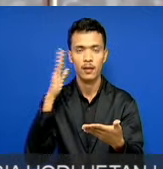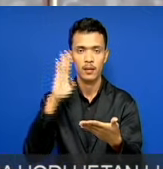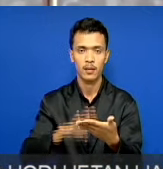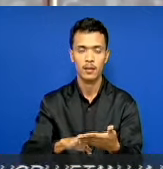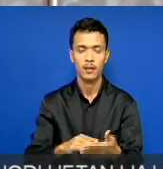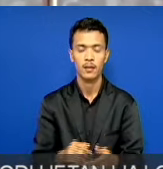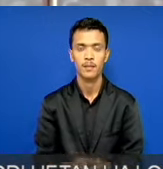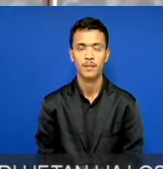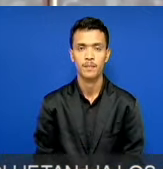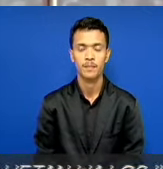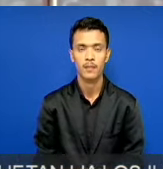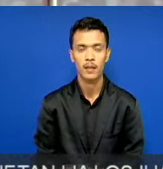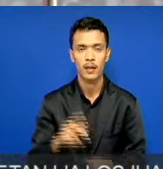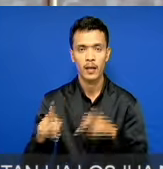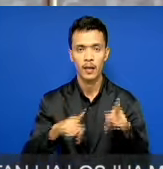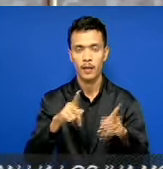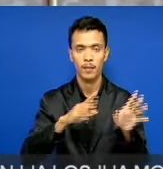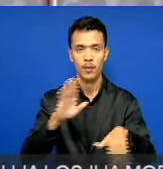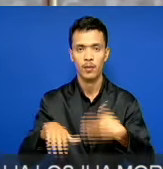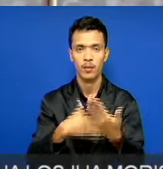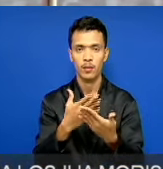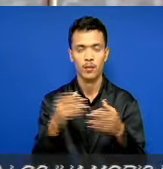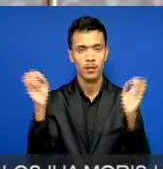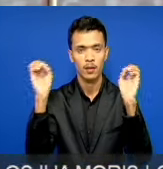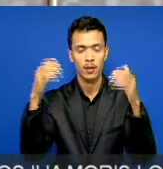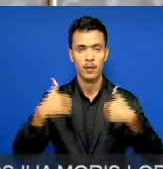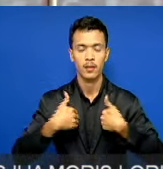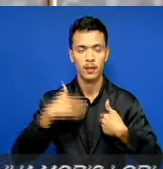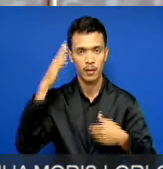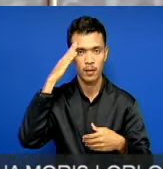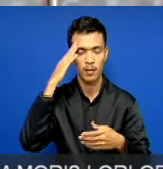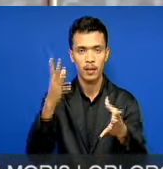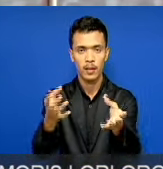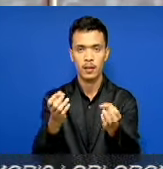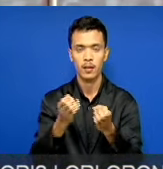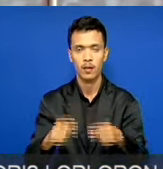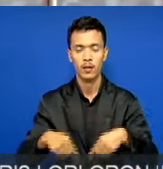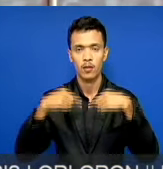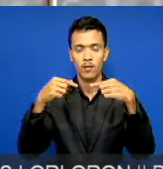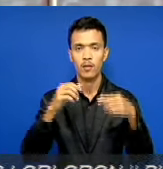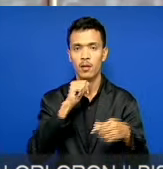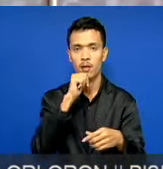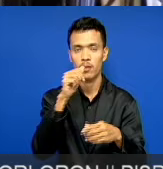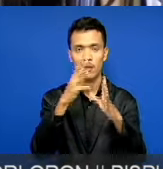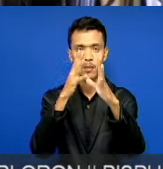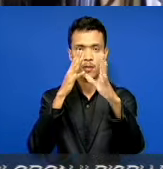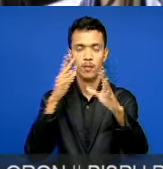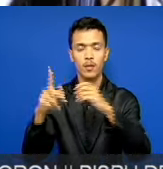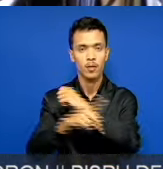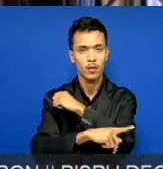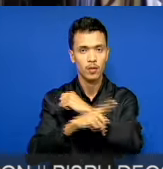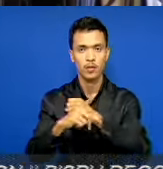membrantes corrupção não se nebe. Se cidadão rototu lá e a consciência, a cara for, lá coiba entre, corrupção não continua, hija. E